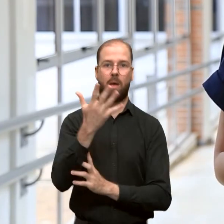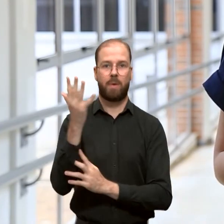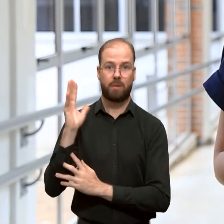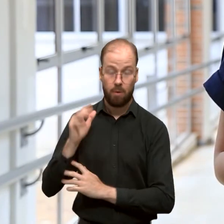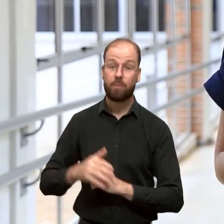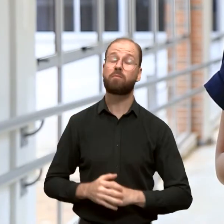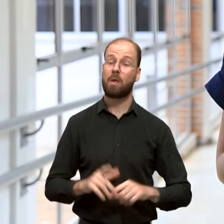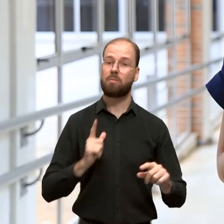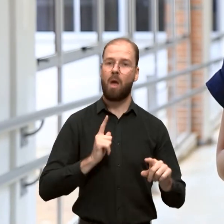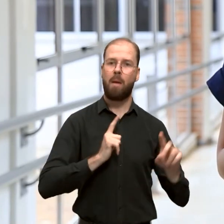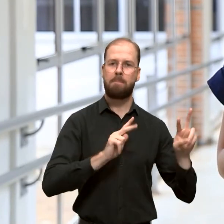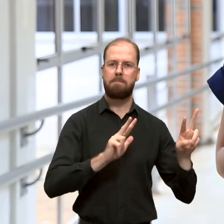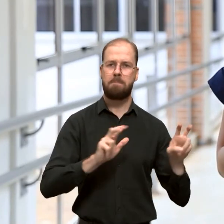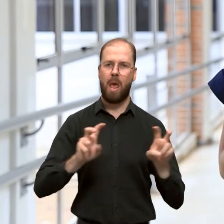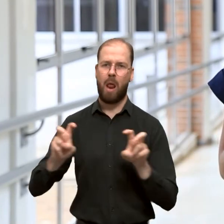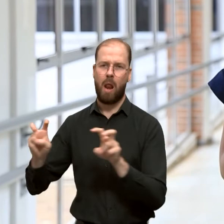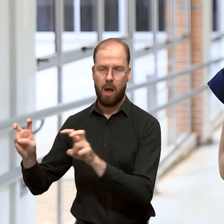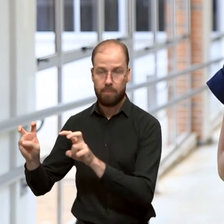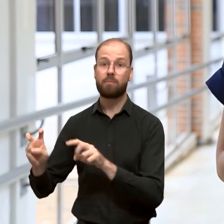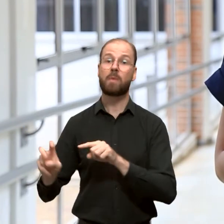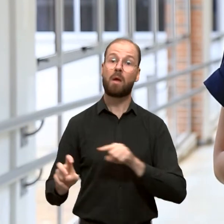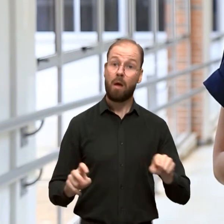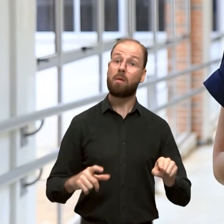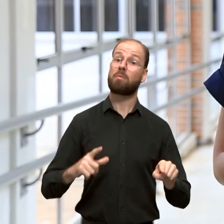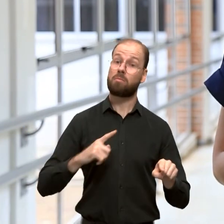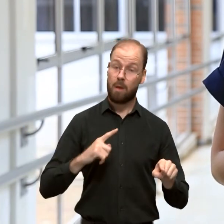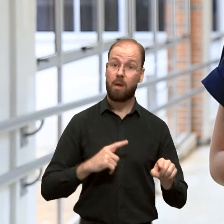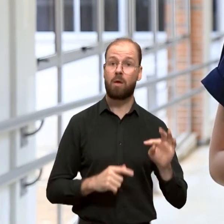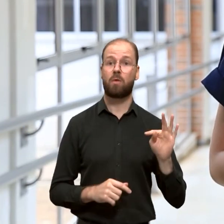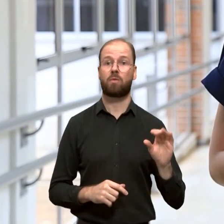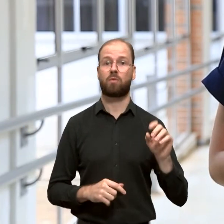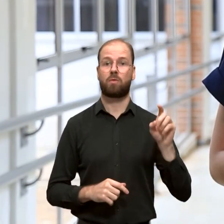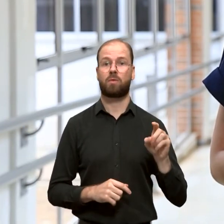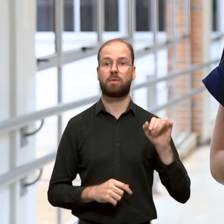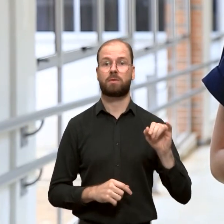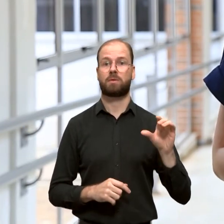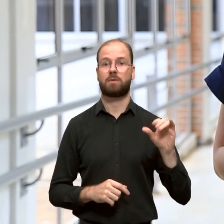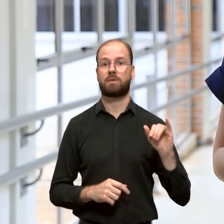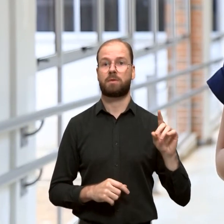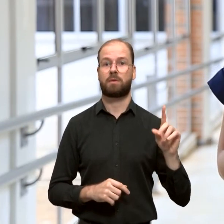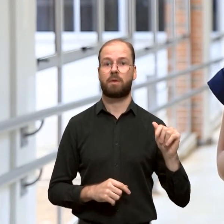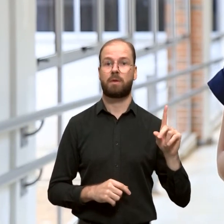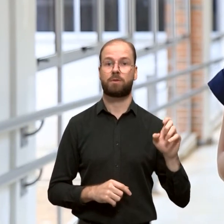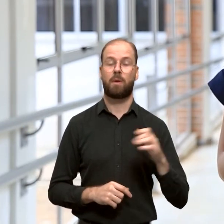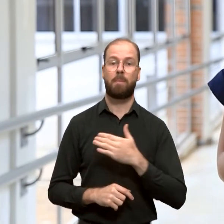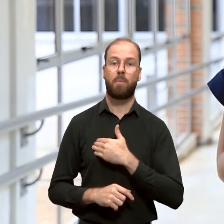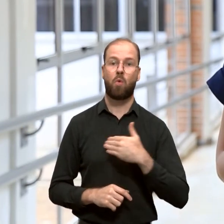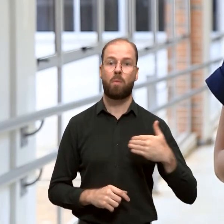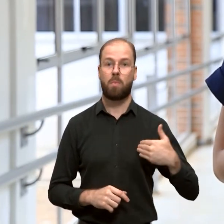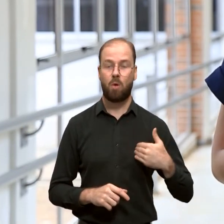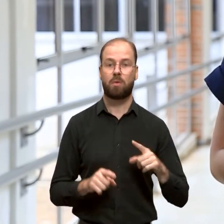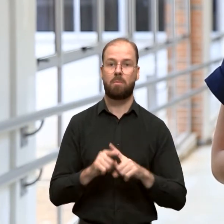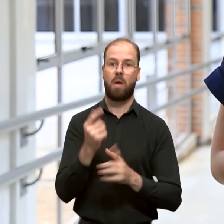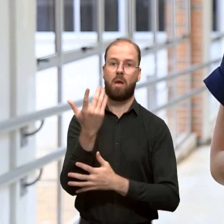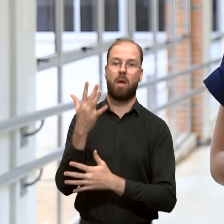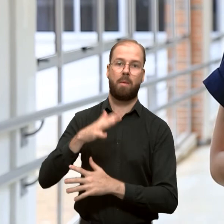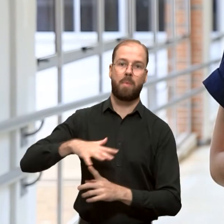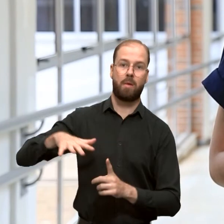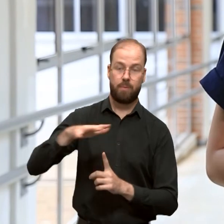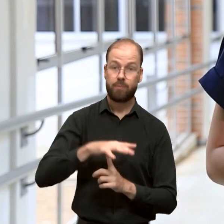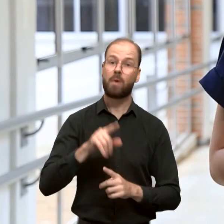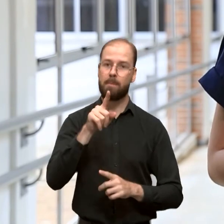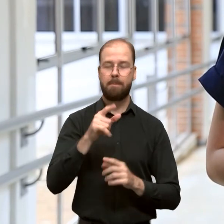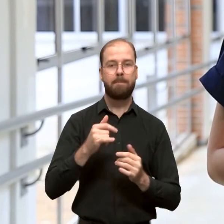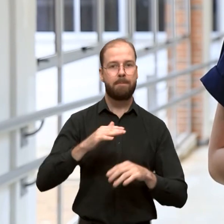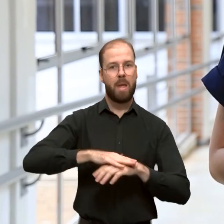vários temas do evento está a toxicidade pulmonar e ambiental. Para mais informações, acesse o site da